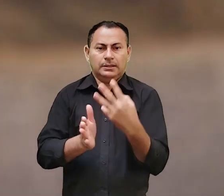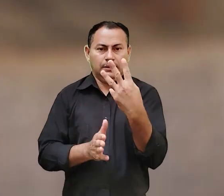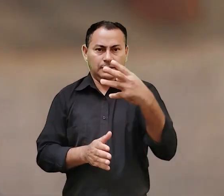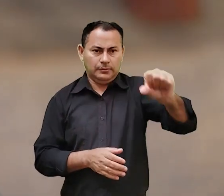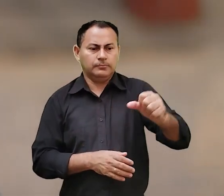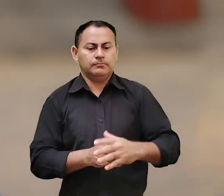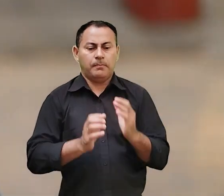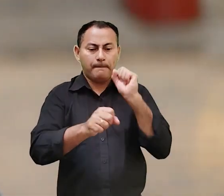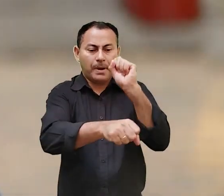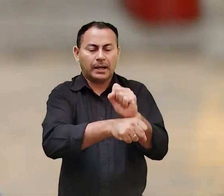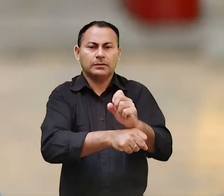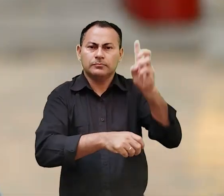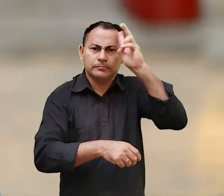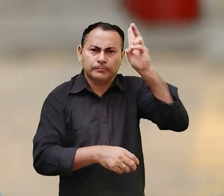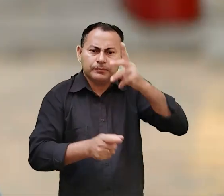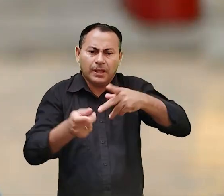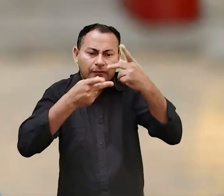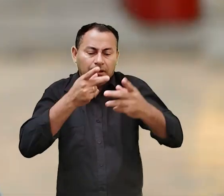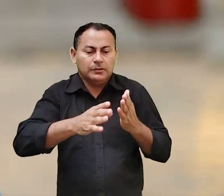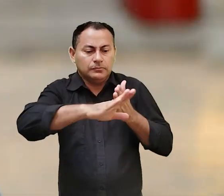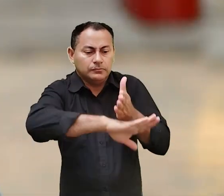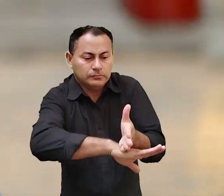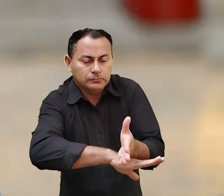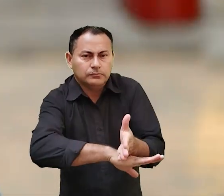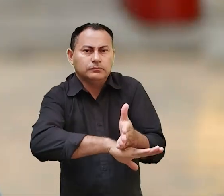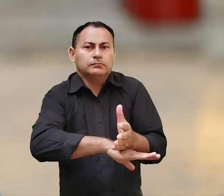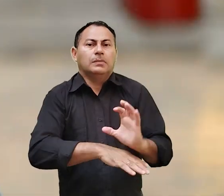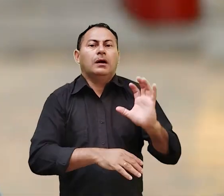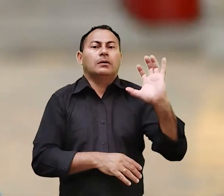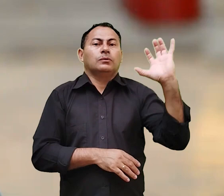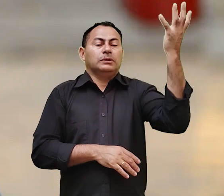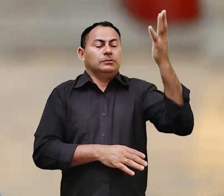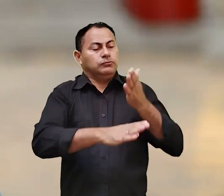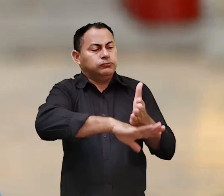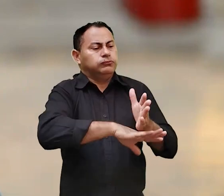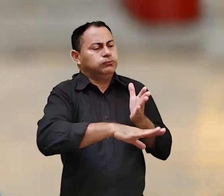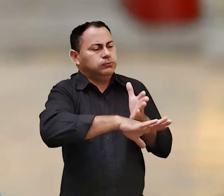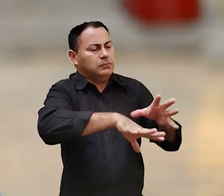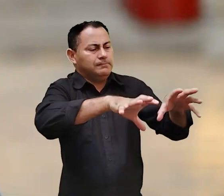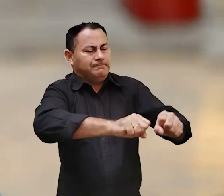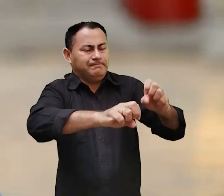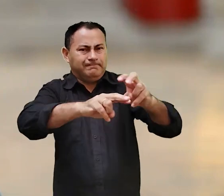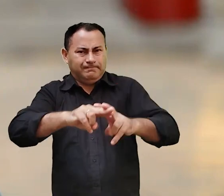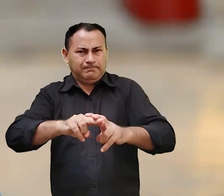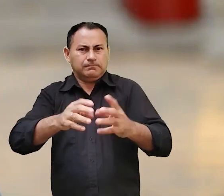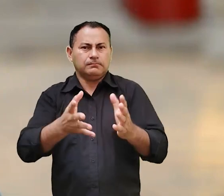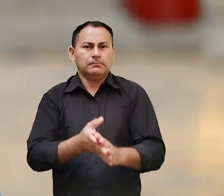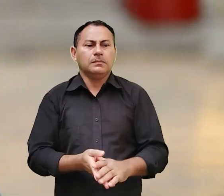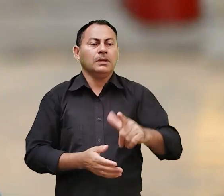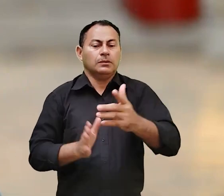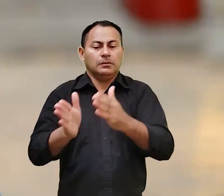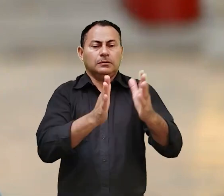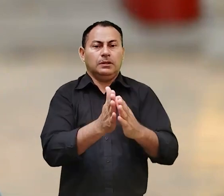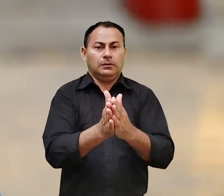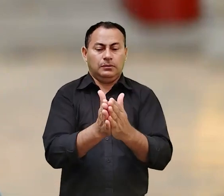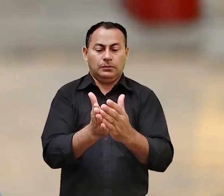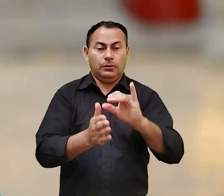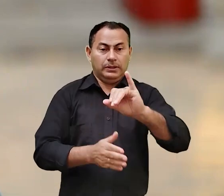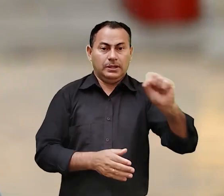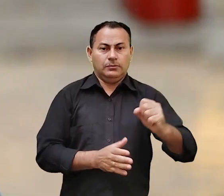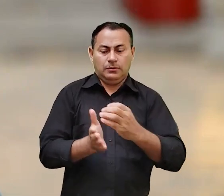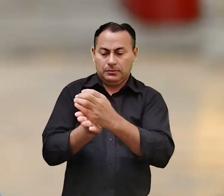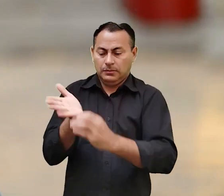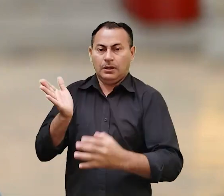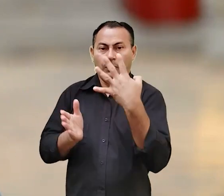uma pausa histórica, relatando que a invasão aconteceu. A outra parte de Isaías vai do